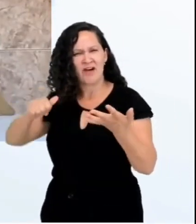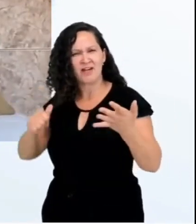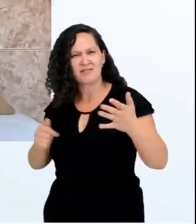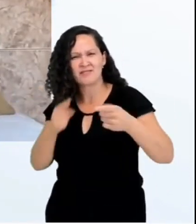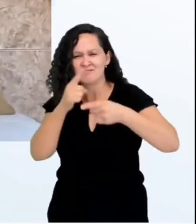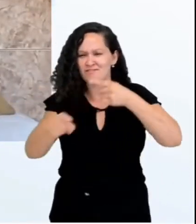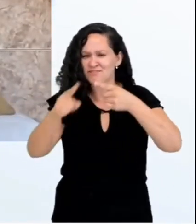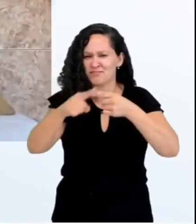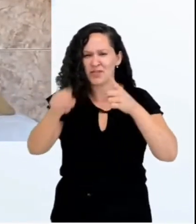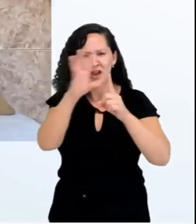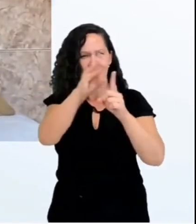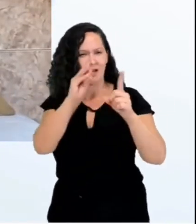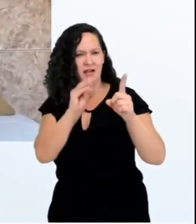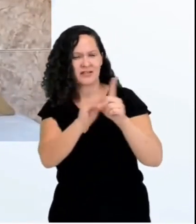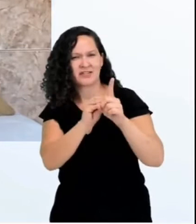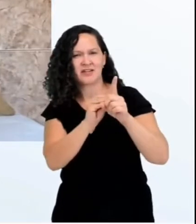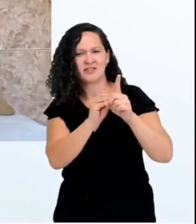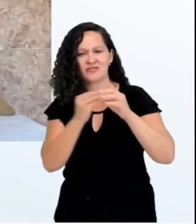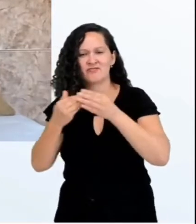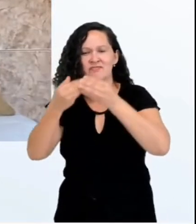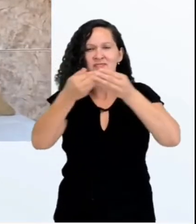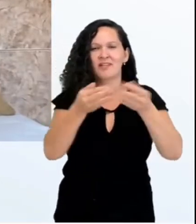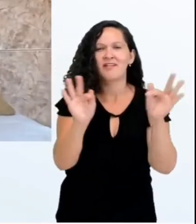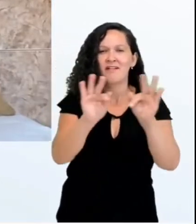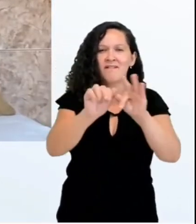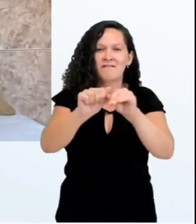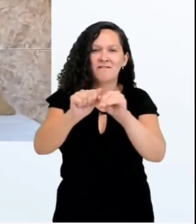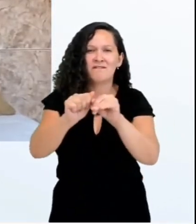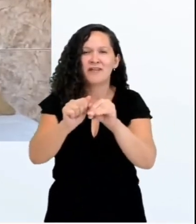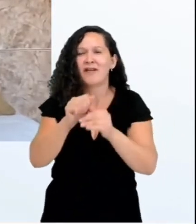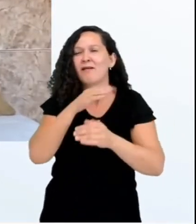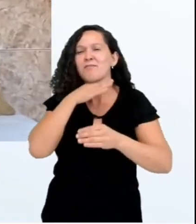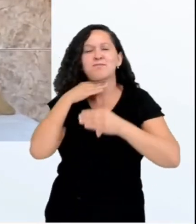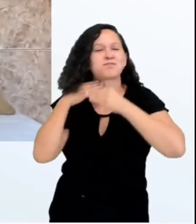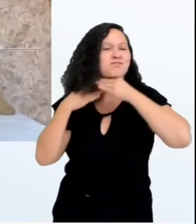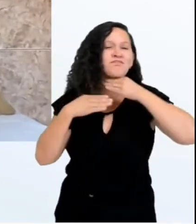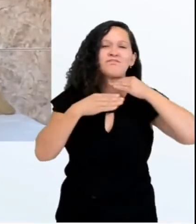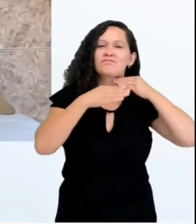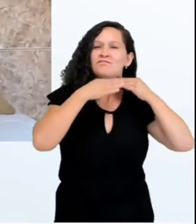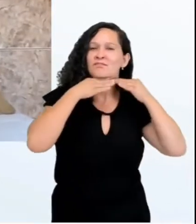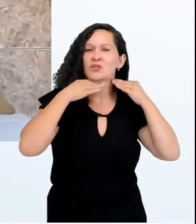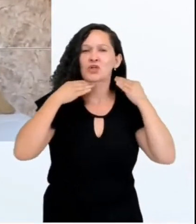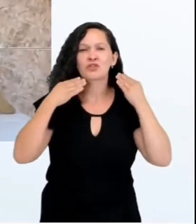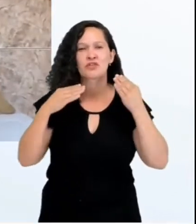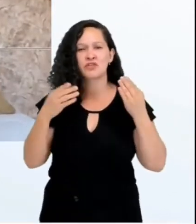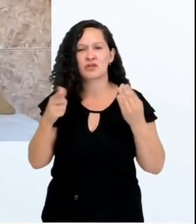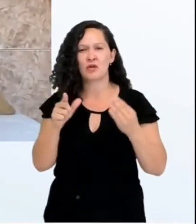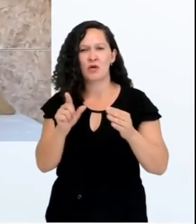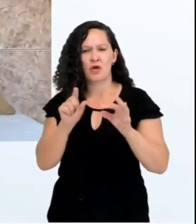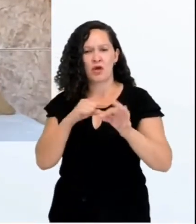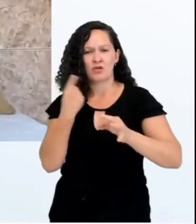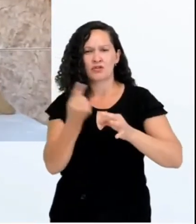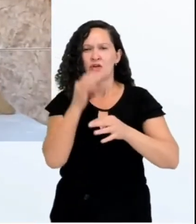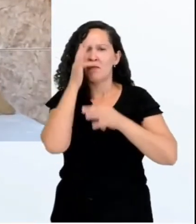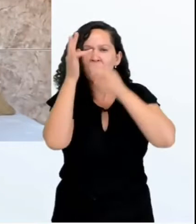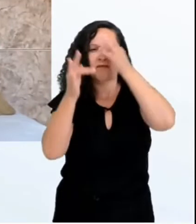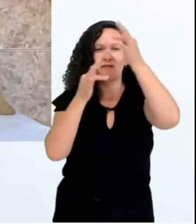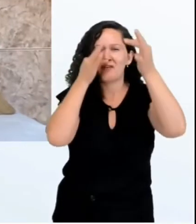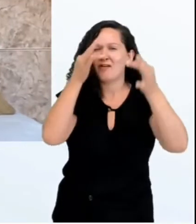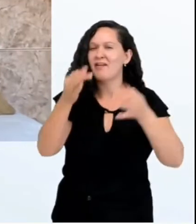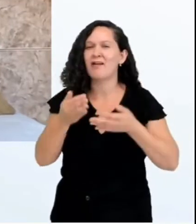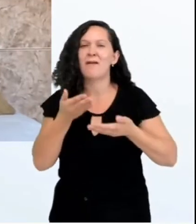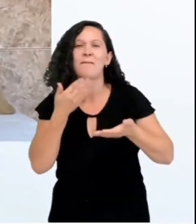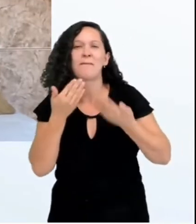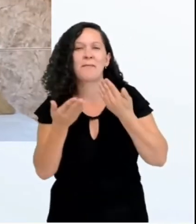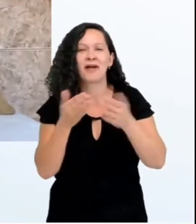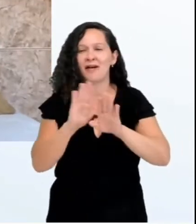privações e assédios nos levando por fim aos cemitérios. E não venham nos dar rosas, não vem com esse papinho,